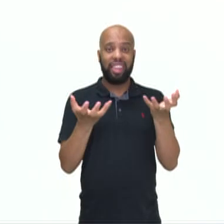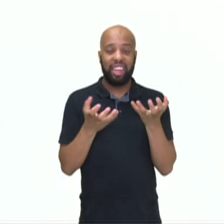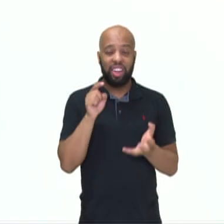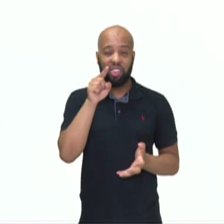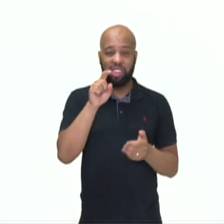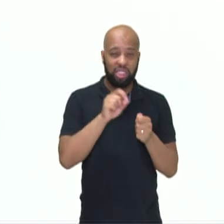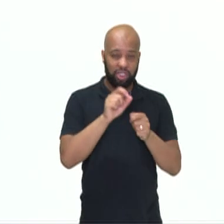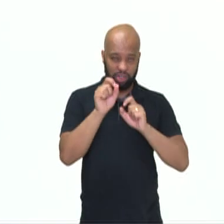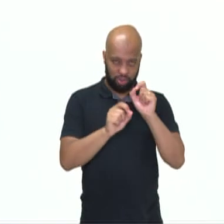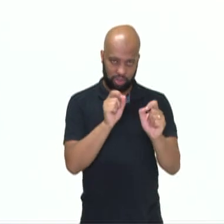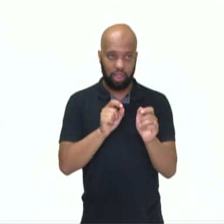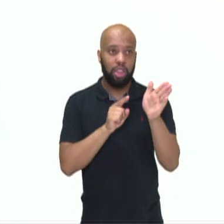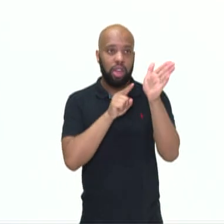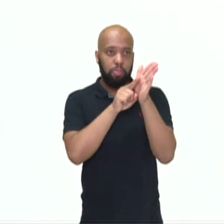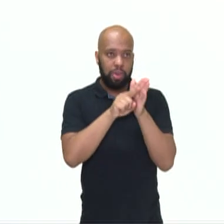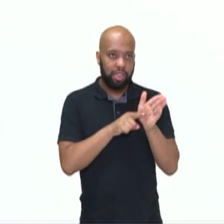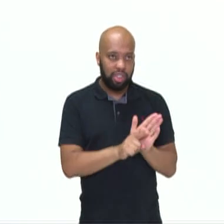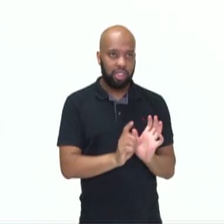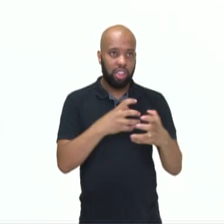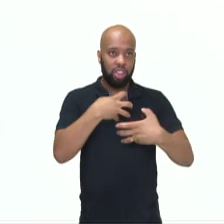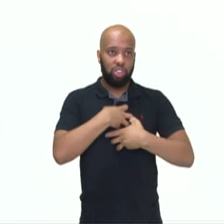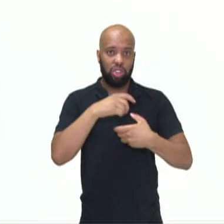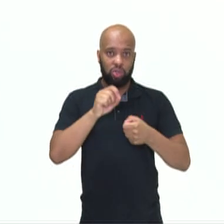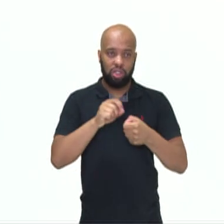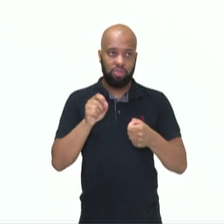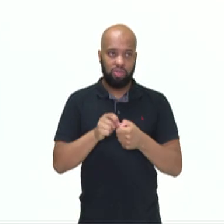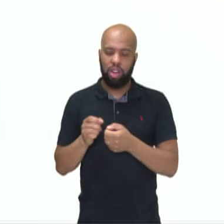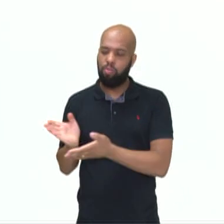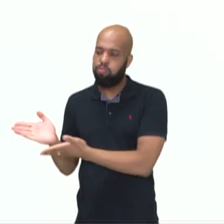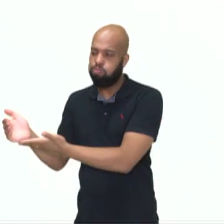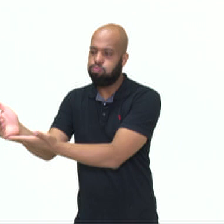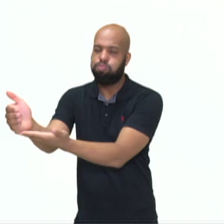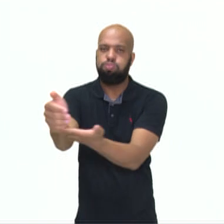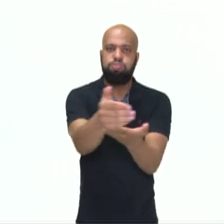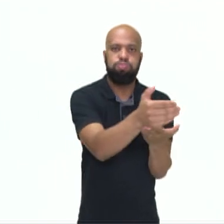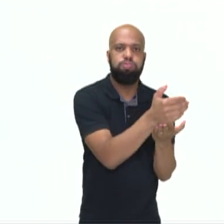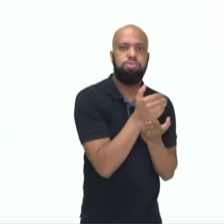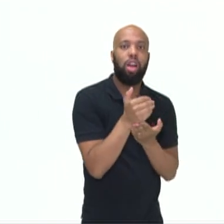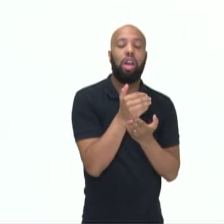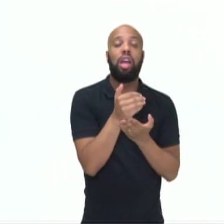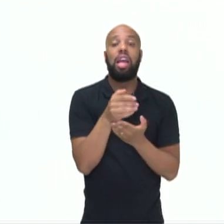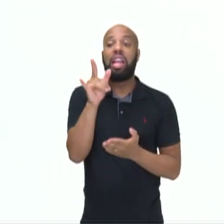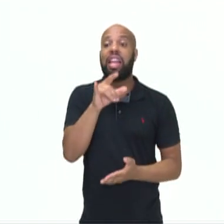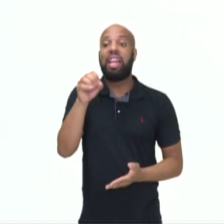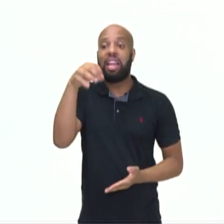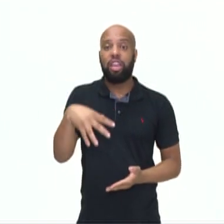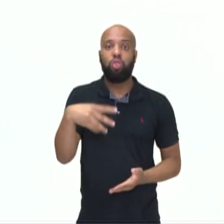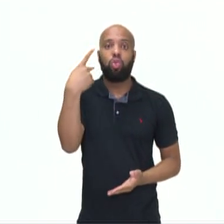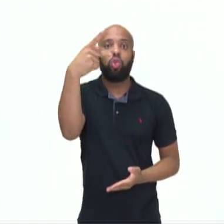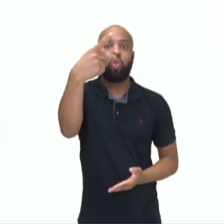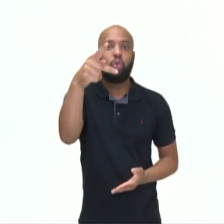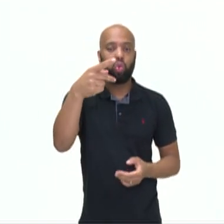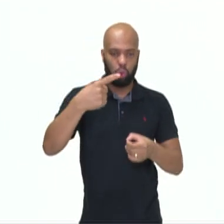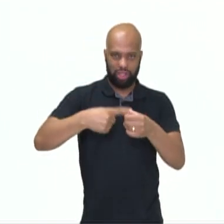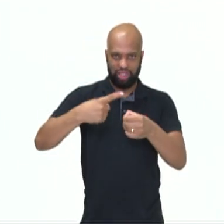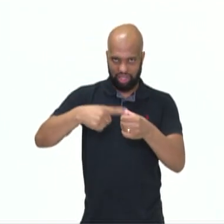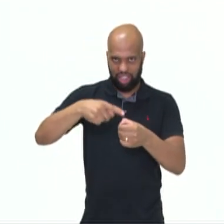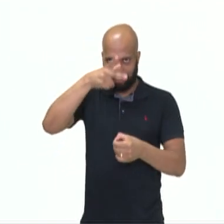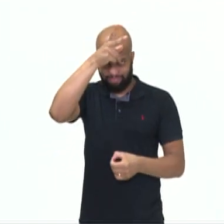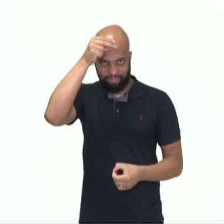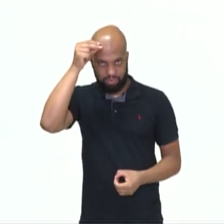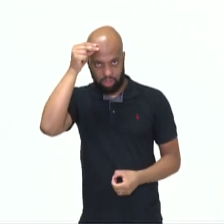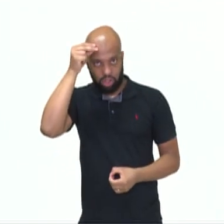pesquise como é feita a coleta de lixo no município onde você mora. Qual